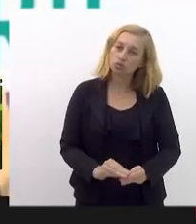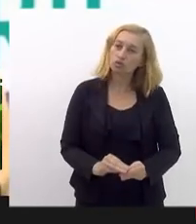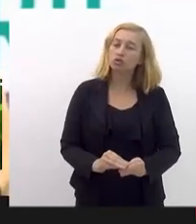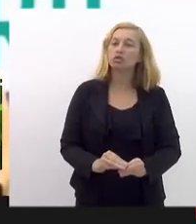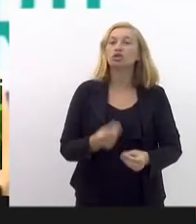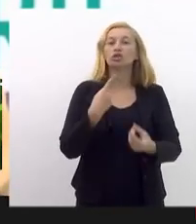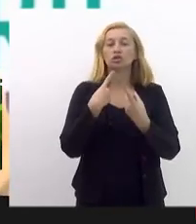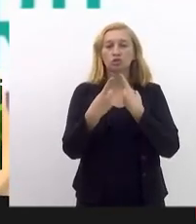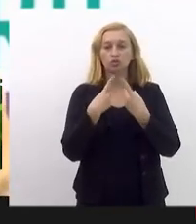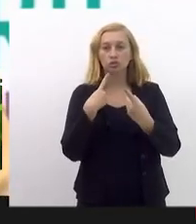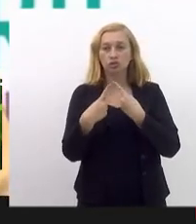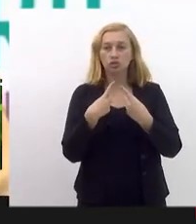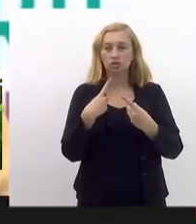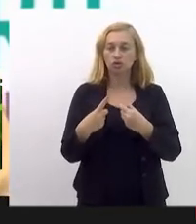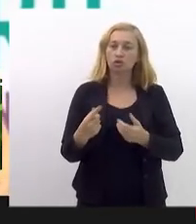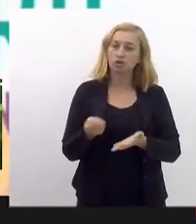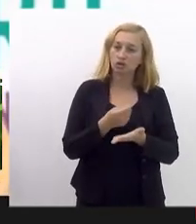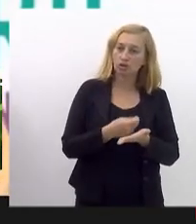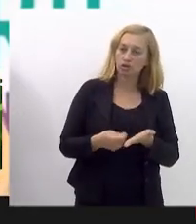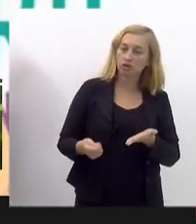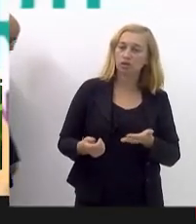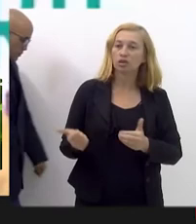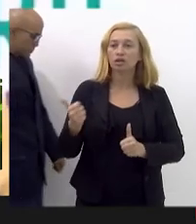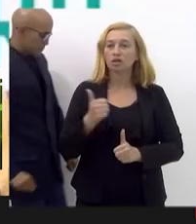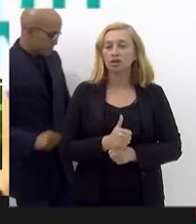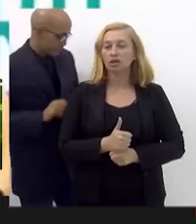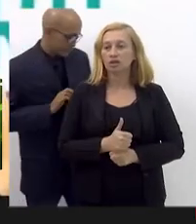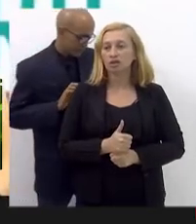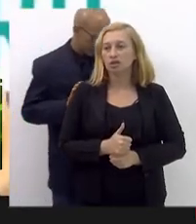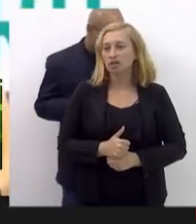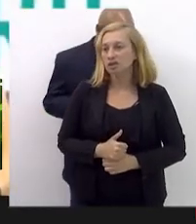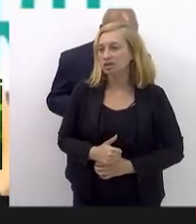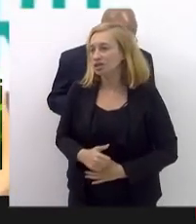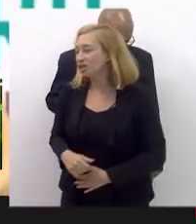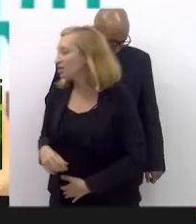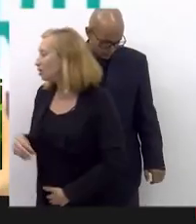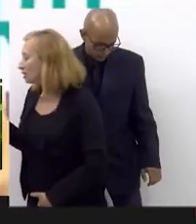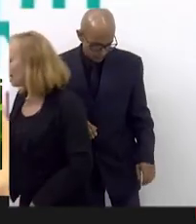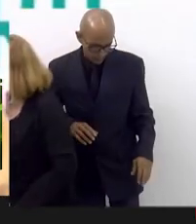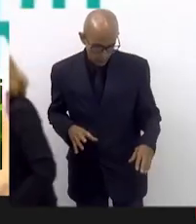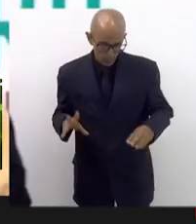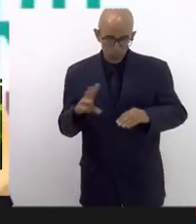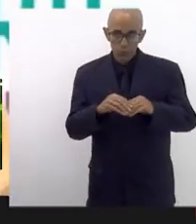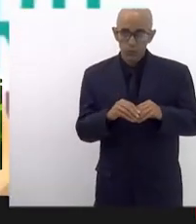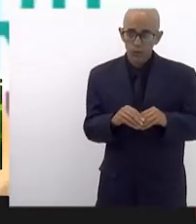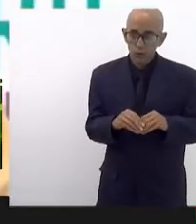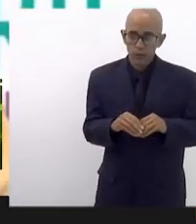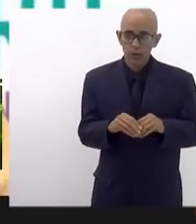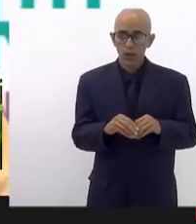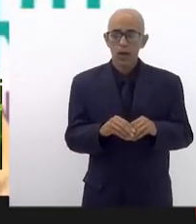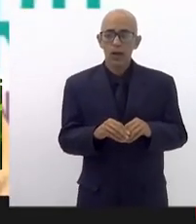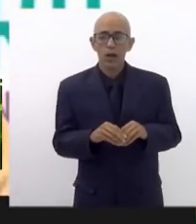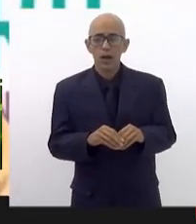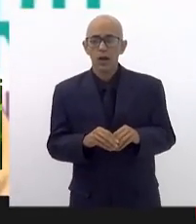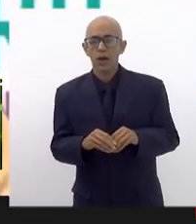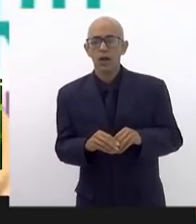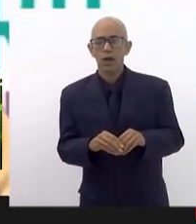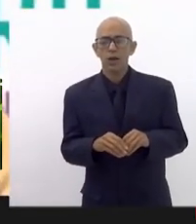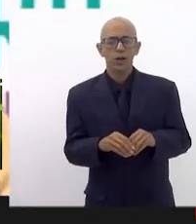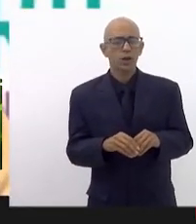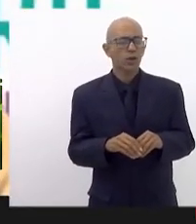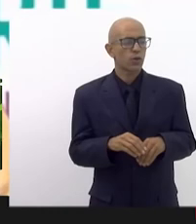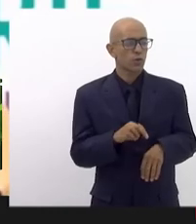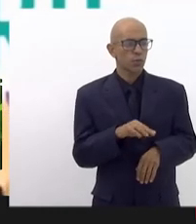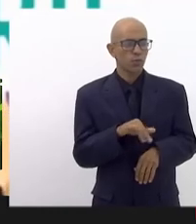solicitando, e nós vamos escrever via Clube de Engenharia, acrescentar o que já foi entregue pelo meu presidente, Márcio Girão, né,